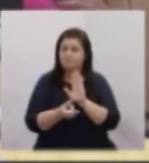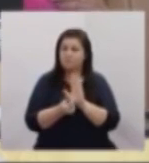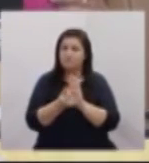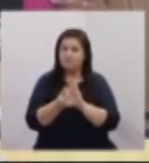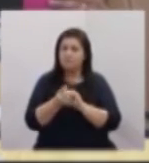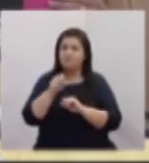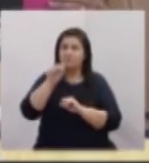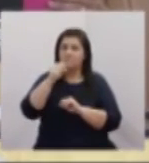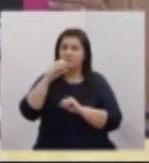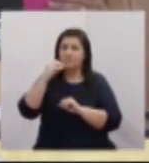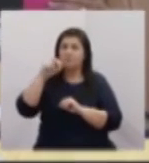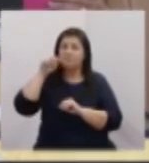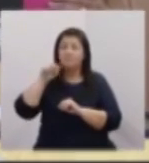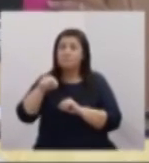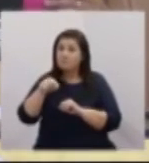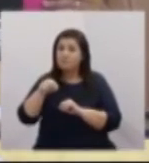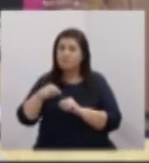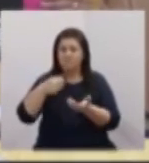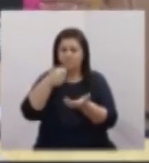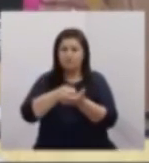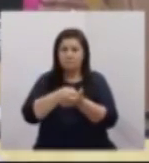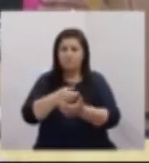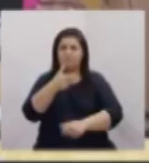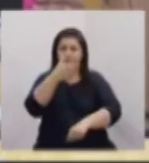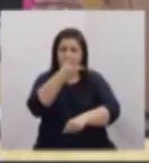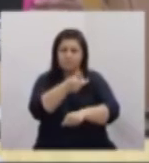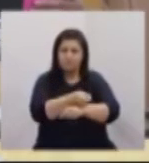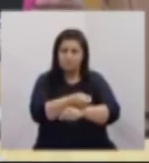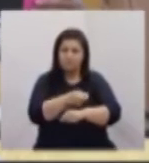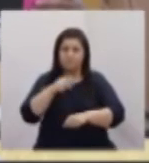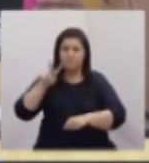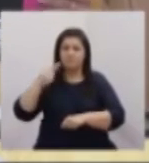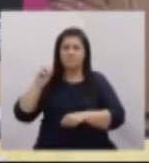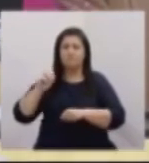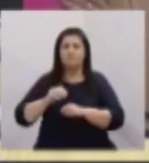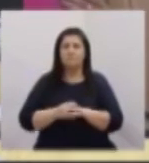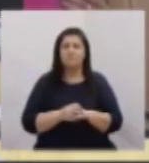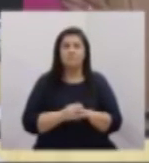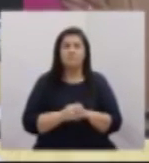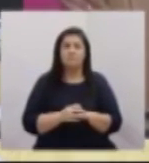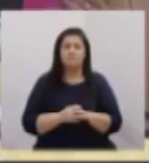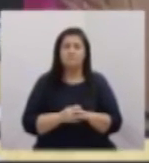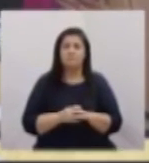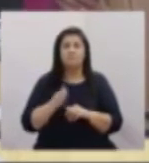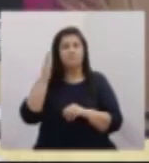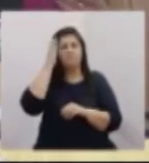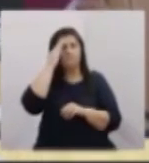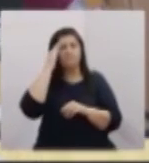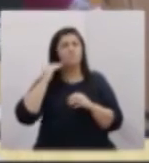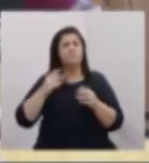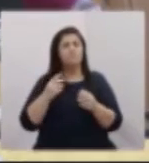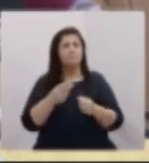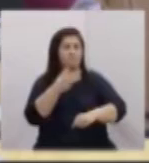para aquisição de vacina canina V10 e tríplice felina, e considerando que essas